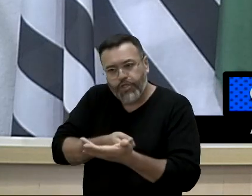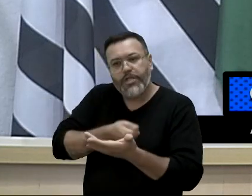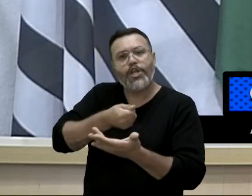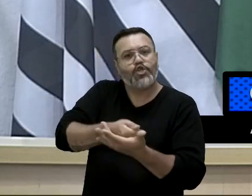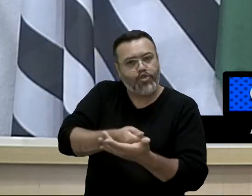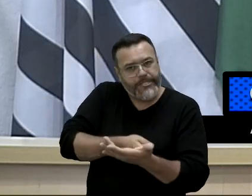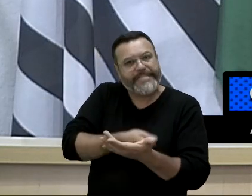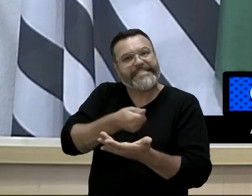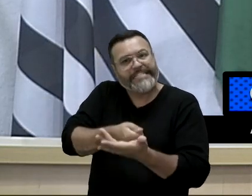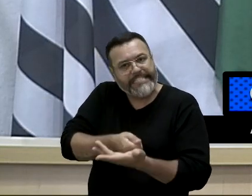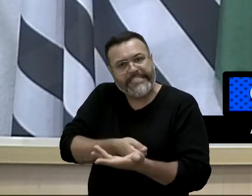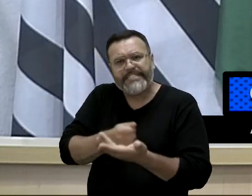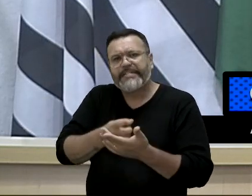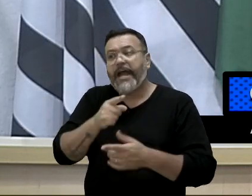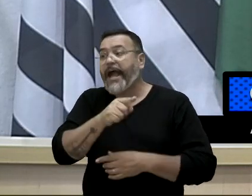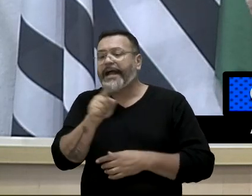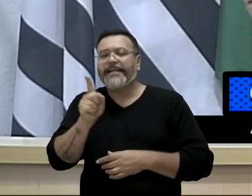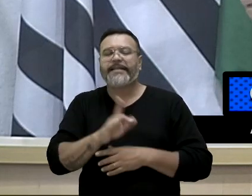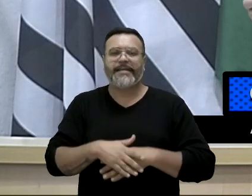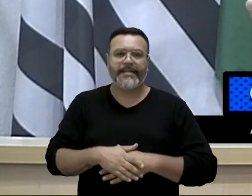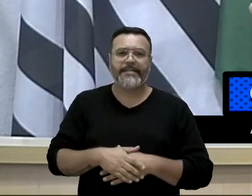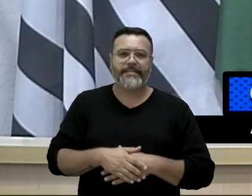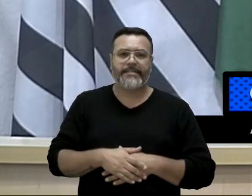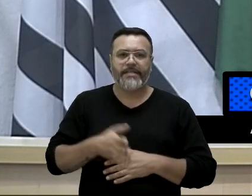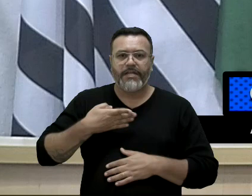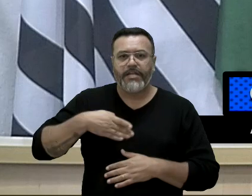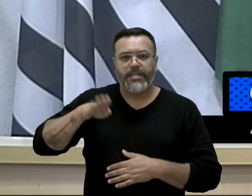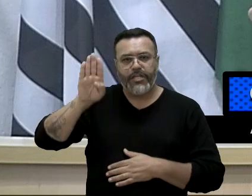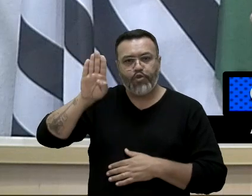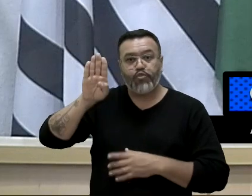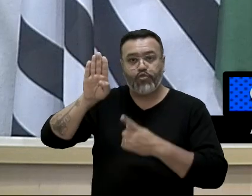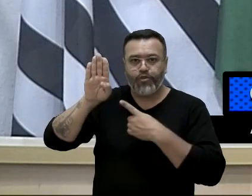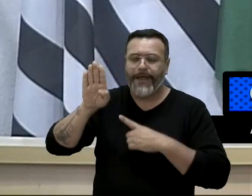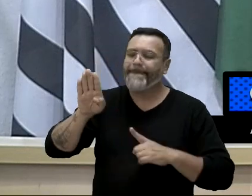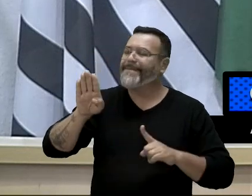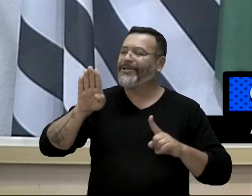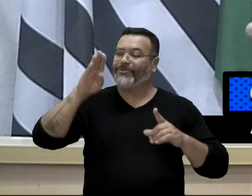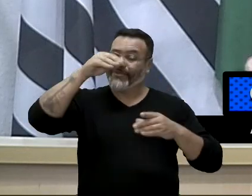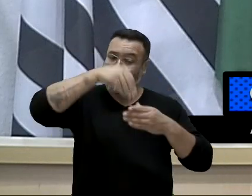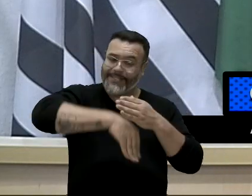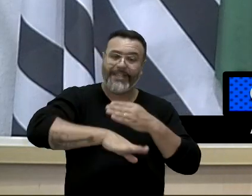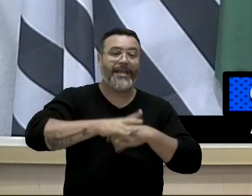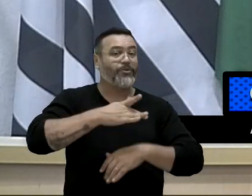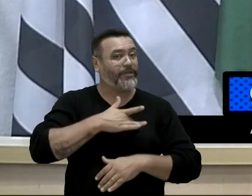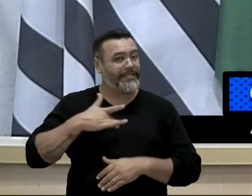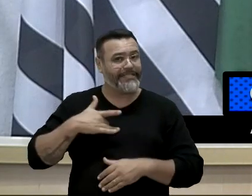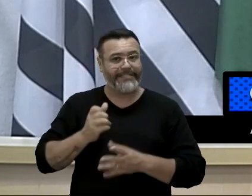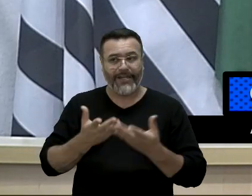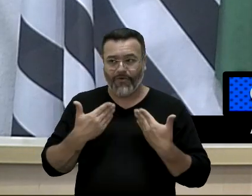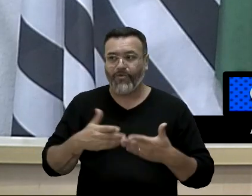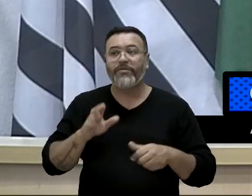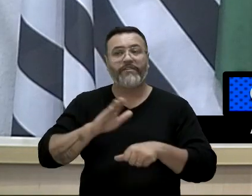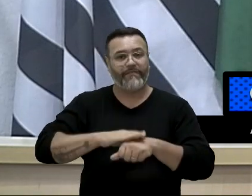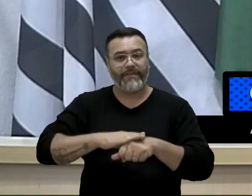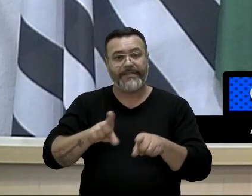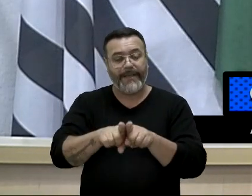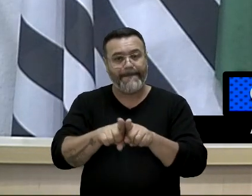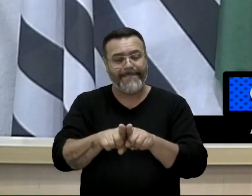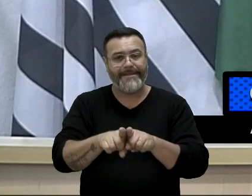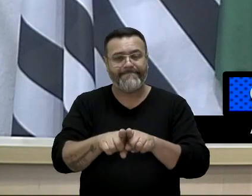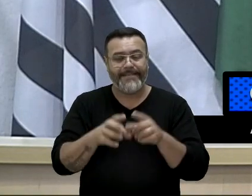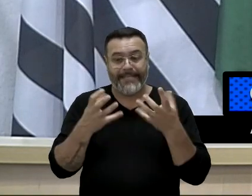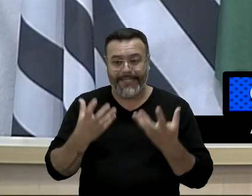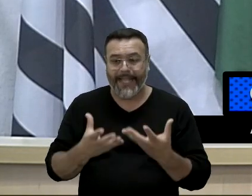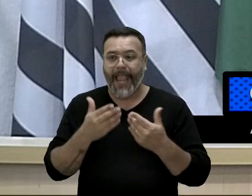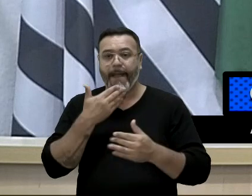está lá dentro, que não fez um juramento na saúde e não quer que tudo corra muito em perfeitas condições? Mas é